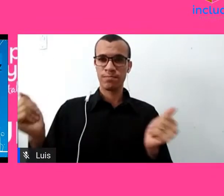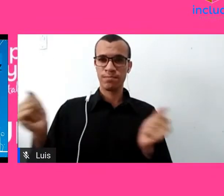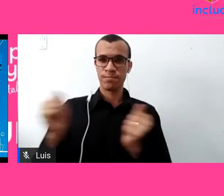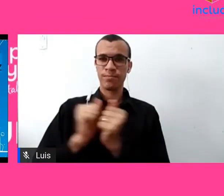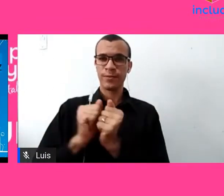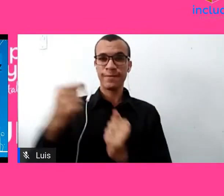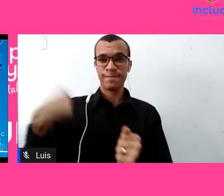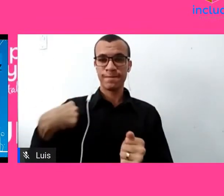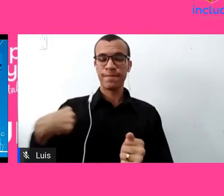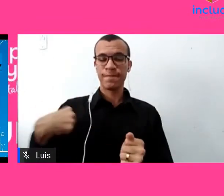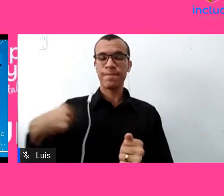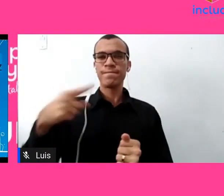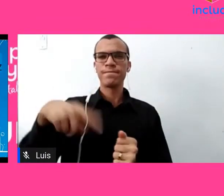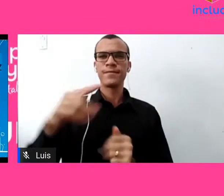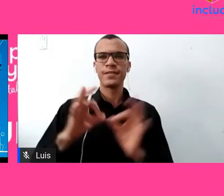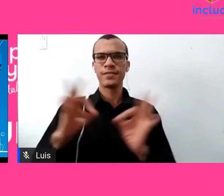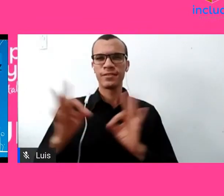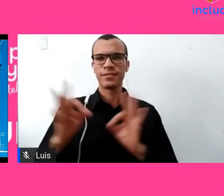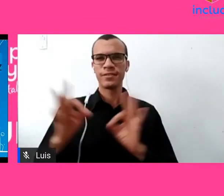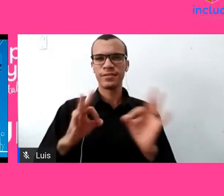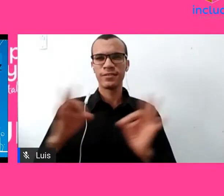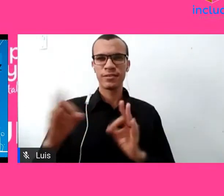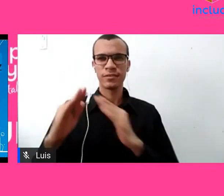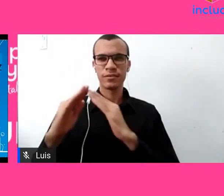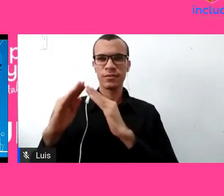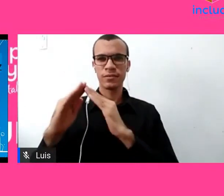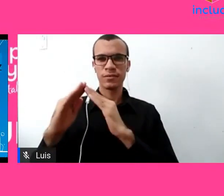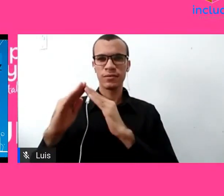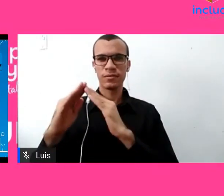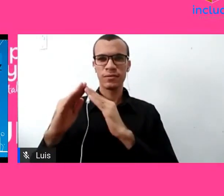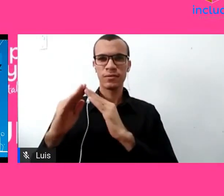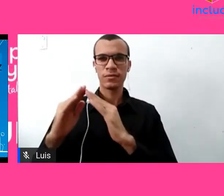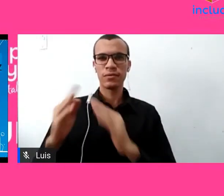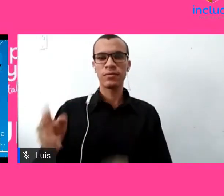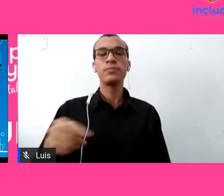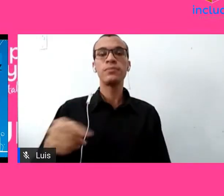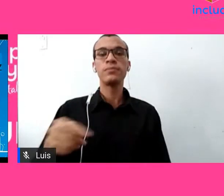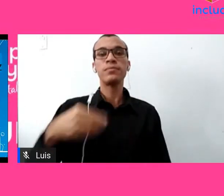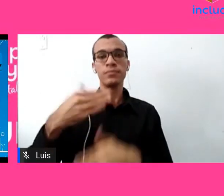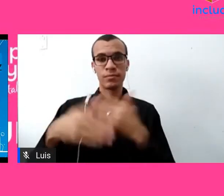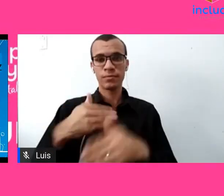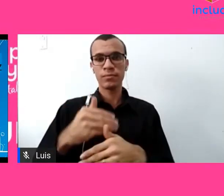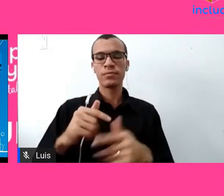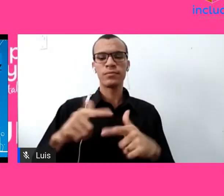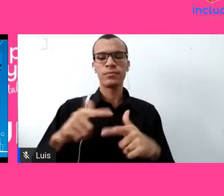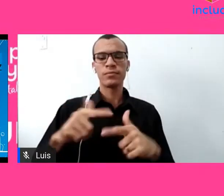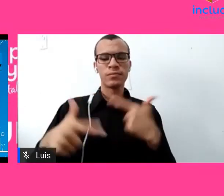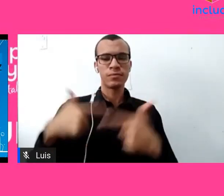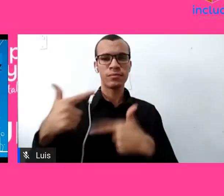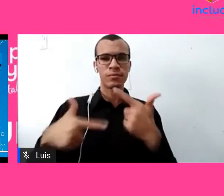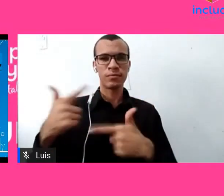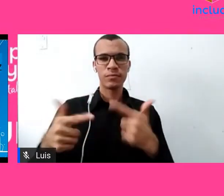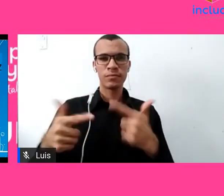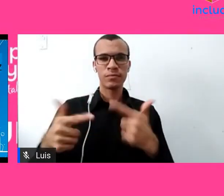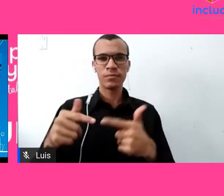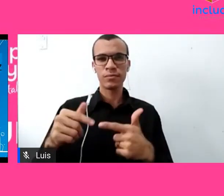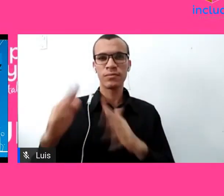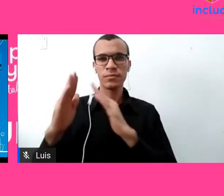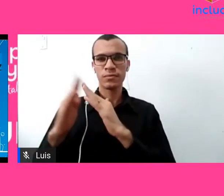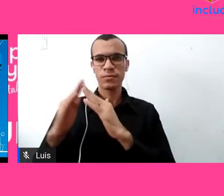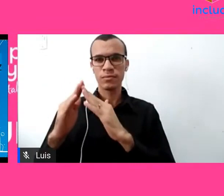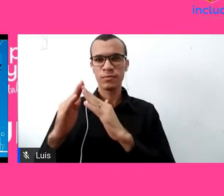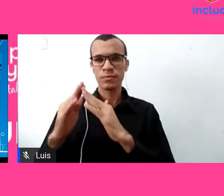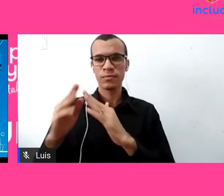construir essa casa. E vamos trabalhar a automação dessa casa,